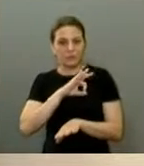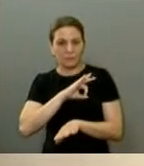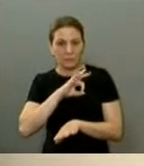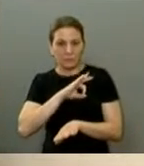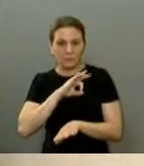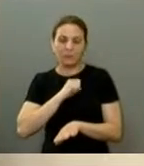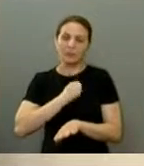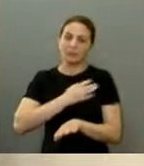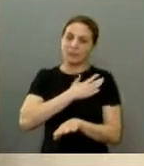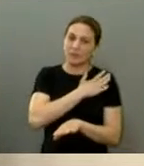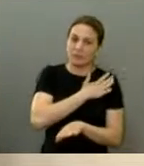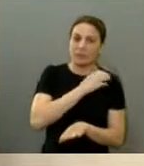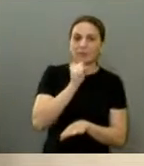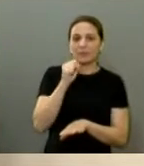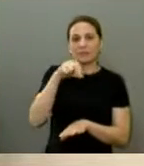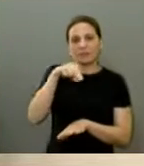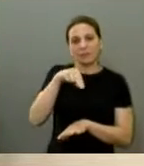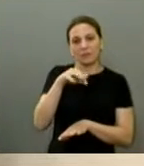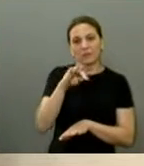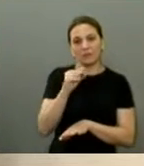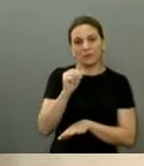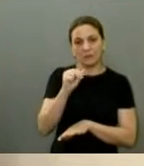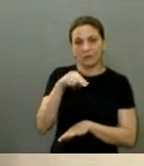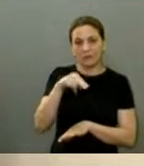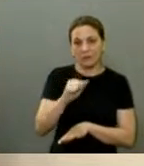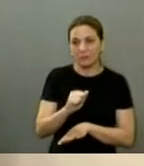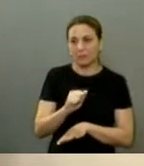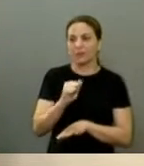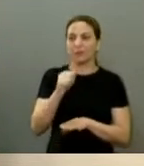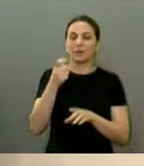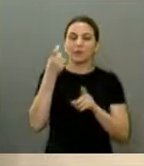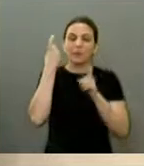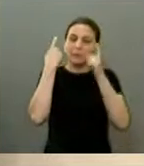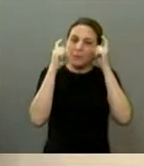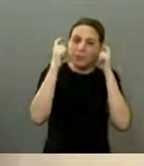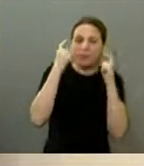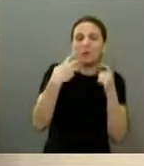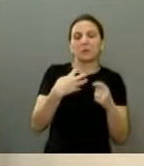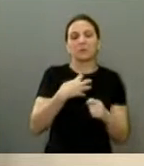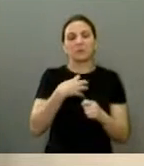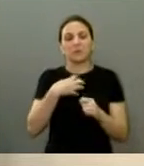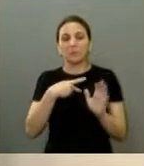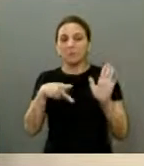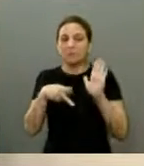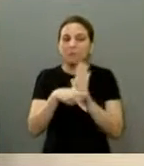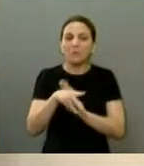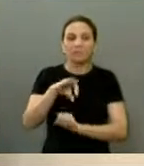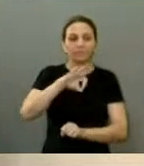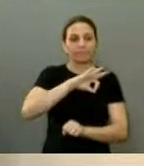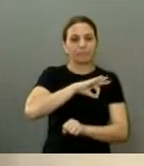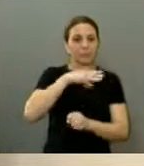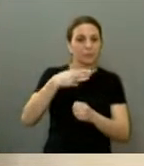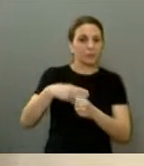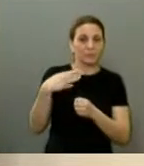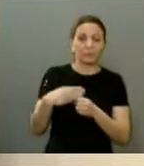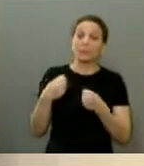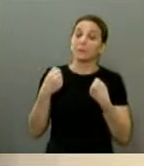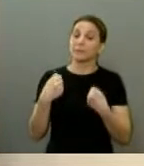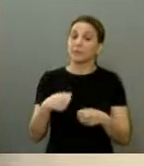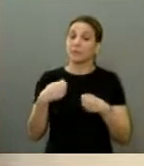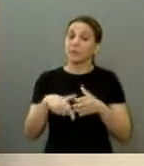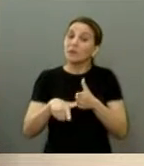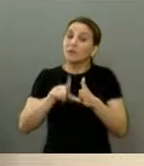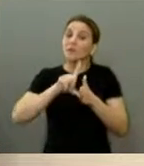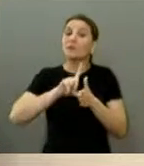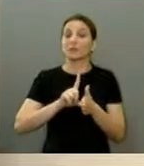aqui presente, sempre preocupado com esse tipo de atitude, mas a gente teria que,